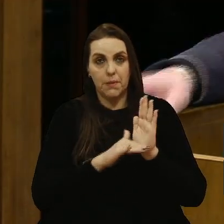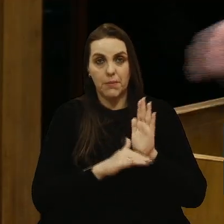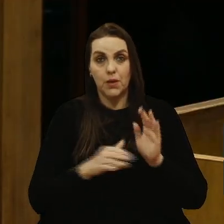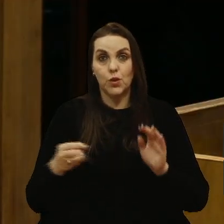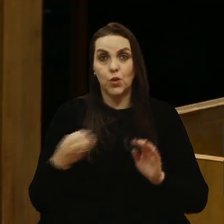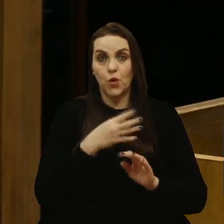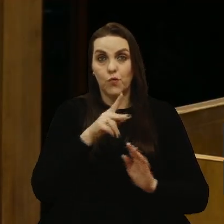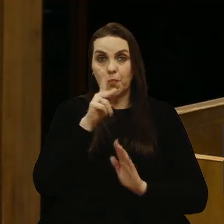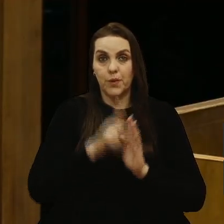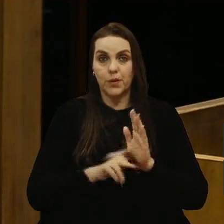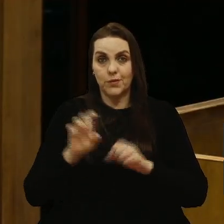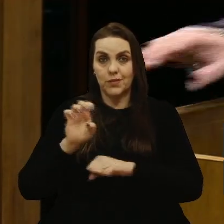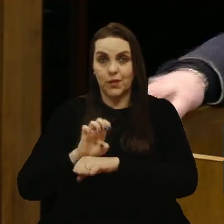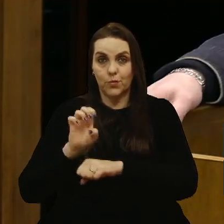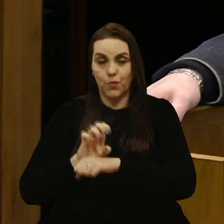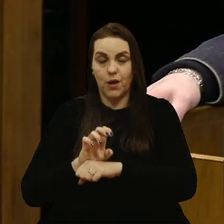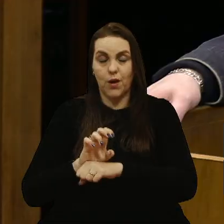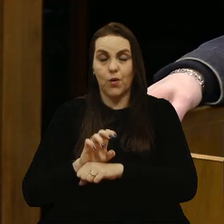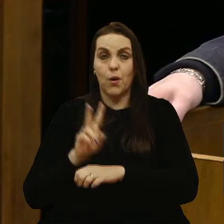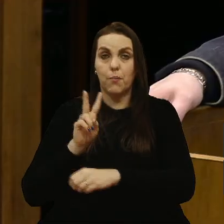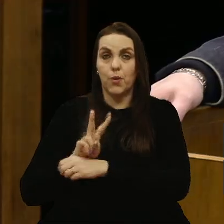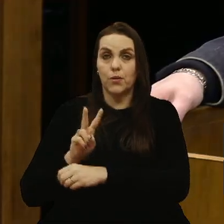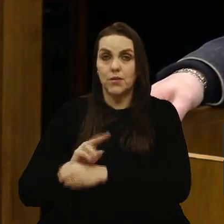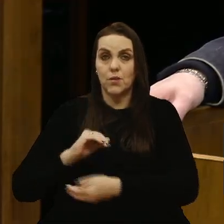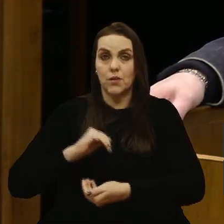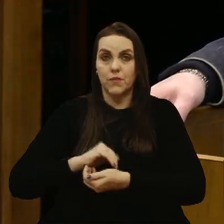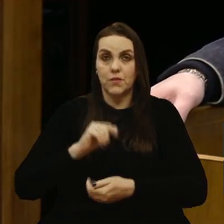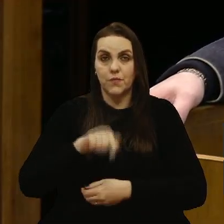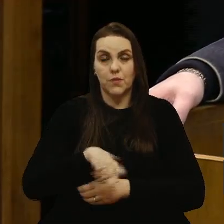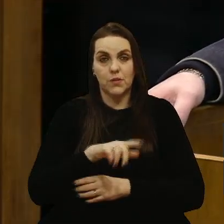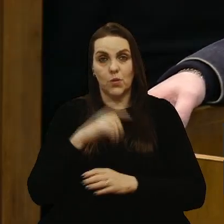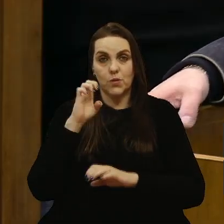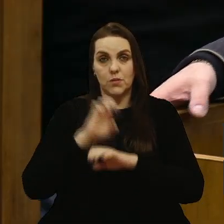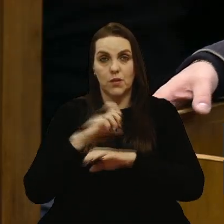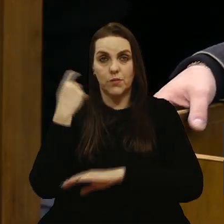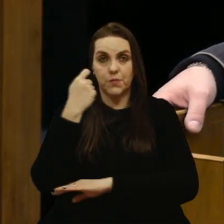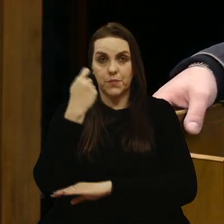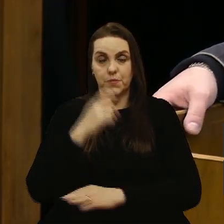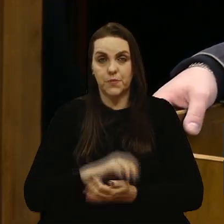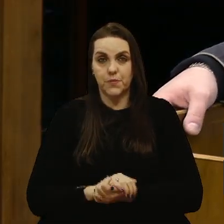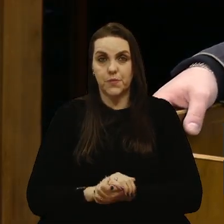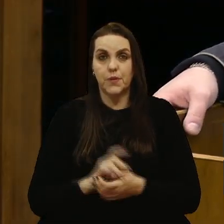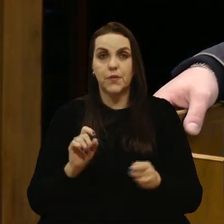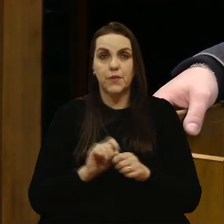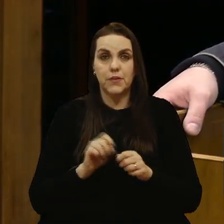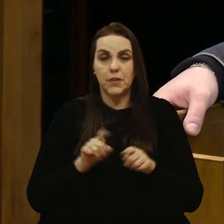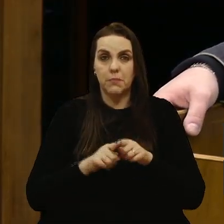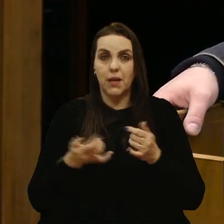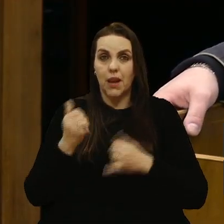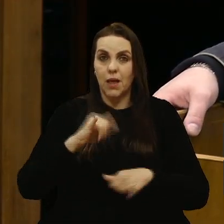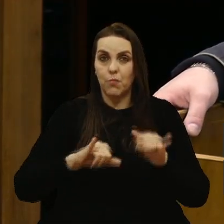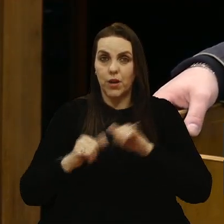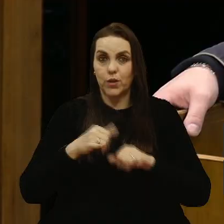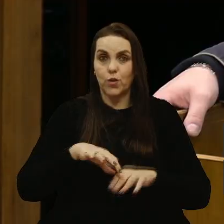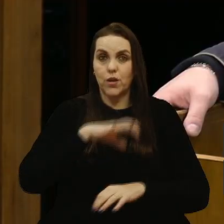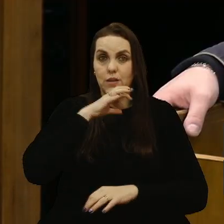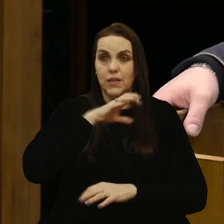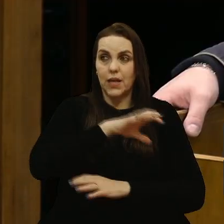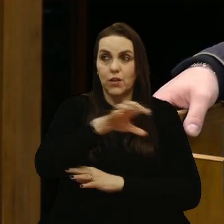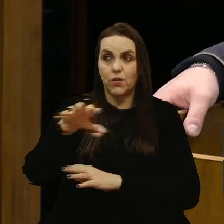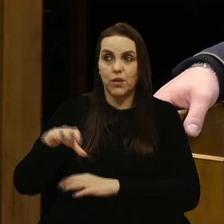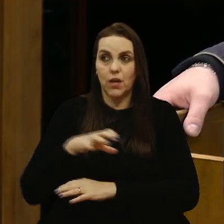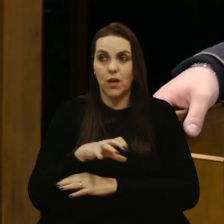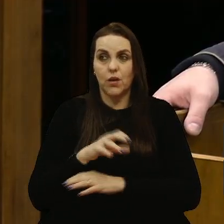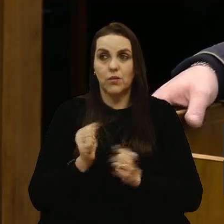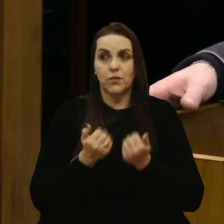Plano Estadual de Proteção e Defesa Civil do Estado do Rio Grande do Sul, realização de laboratórios territoriais destinados